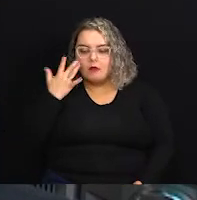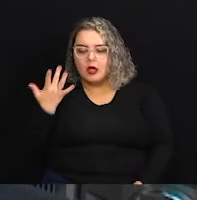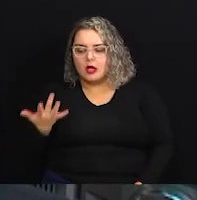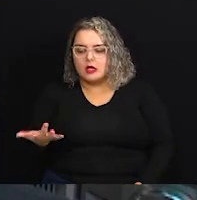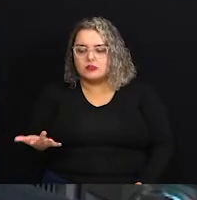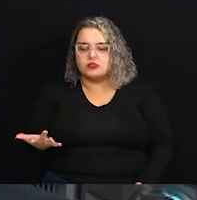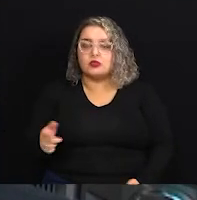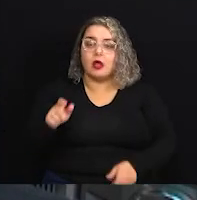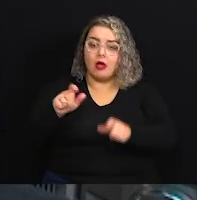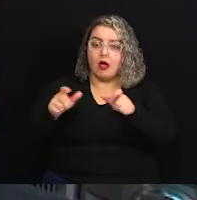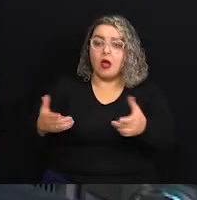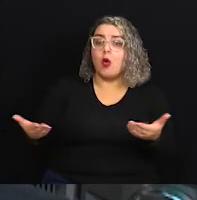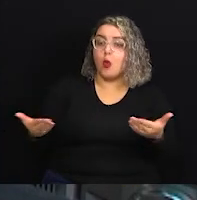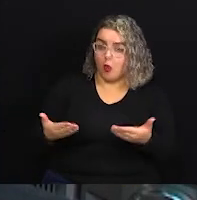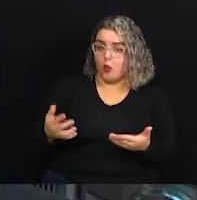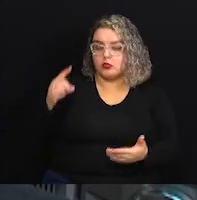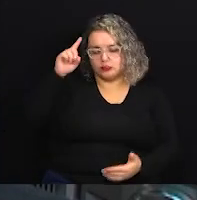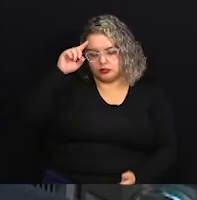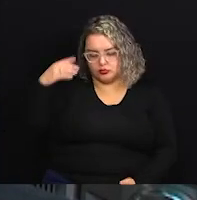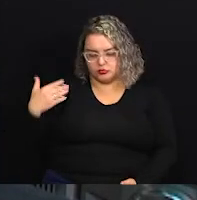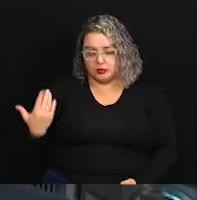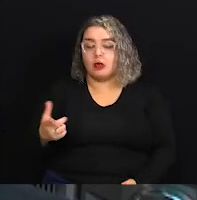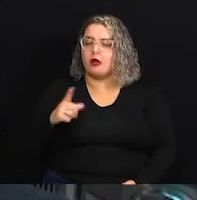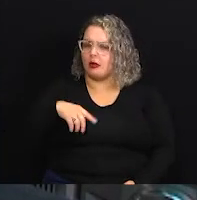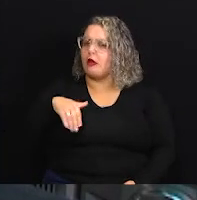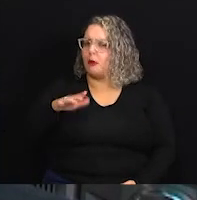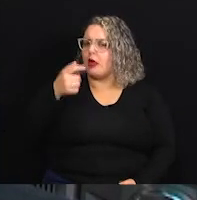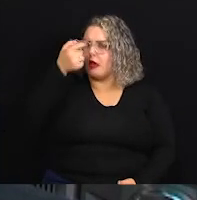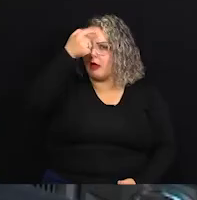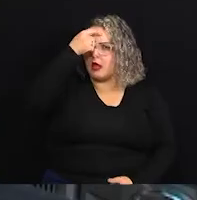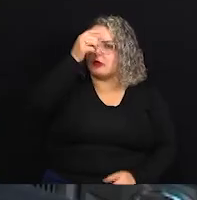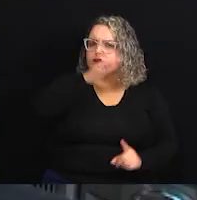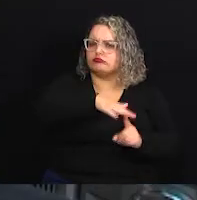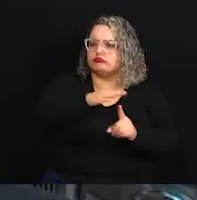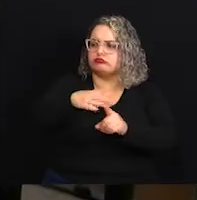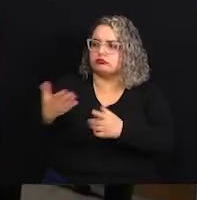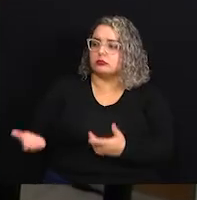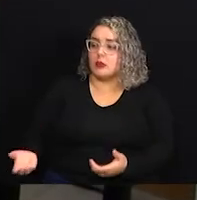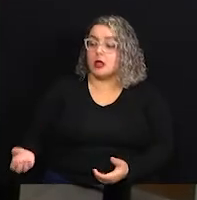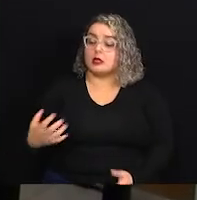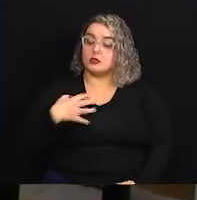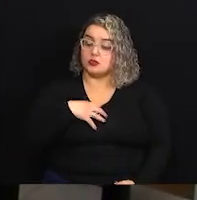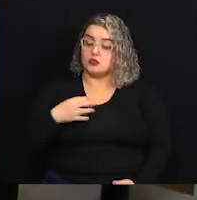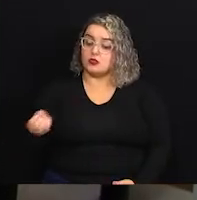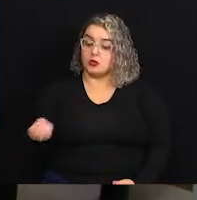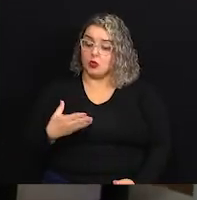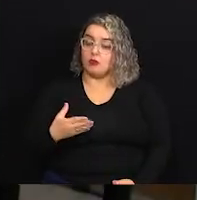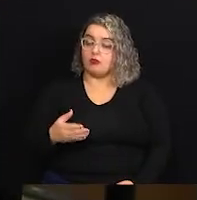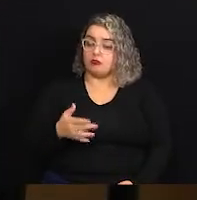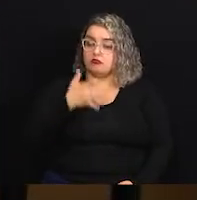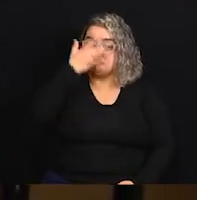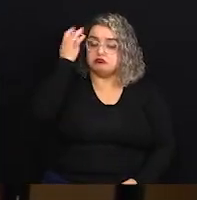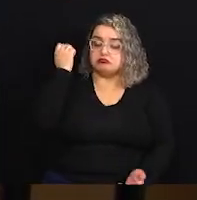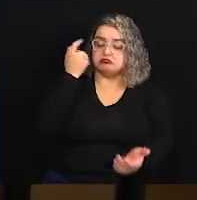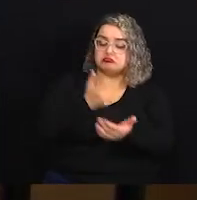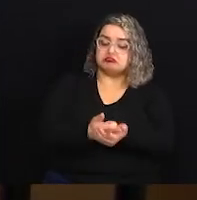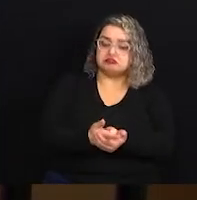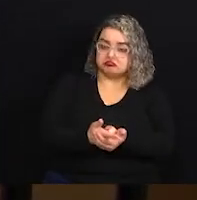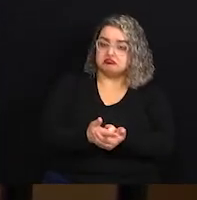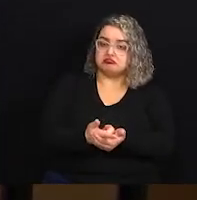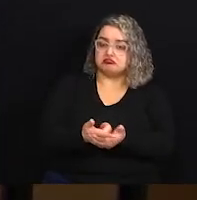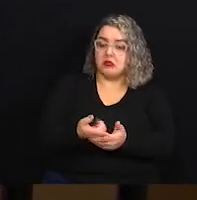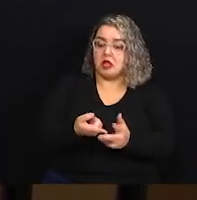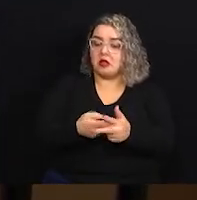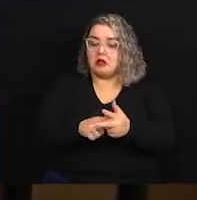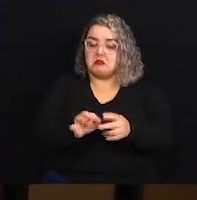eu acho que as pessoas, hoje em dia, têm mais consciência ecológica. E este novo modo que o consumidor tem de